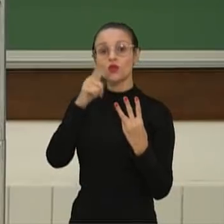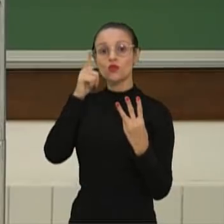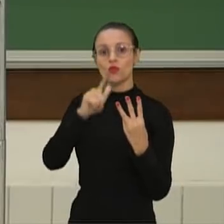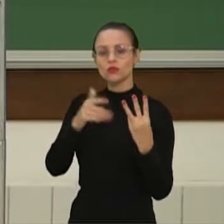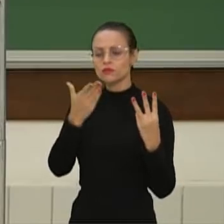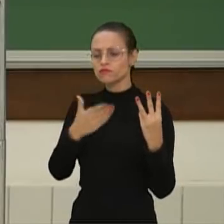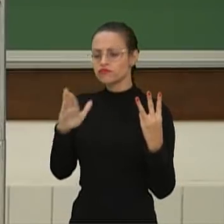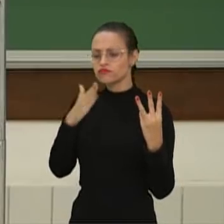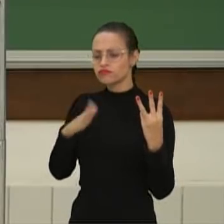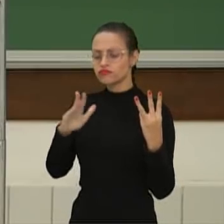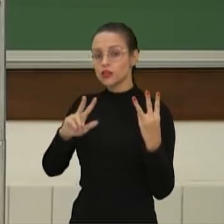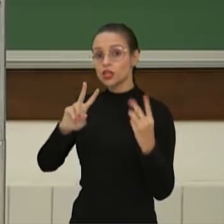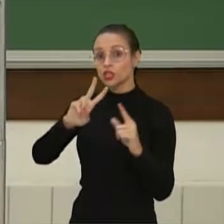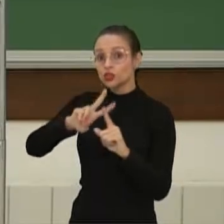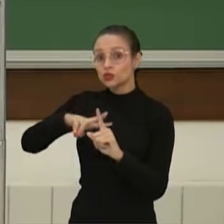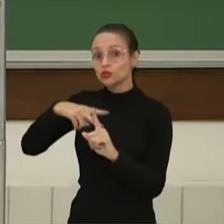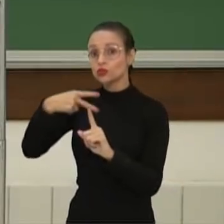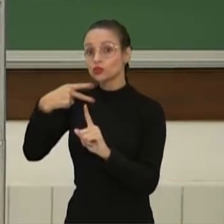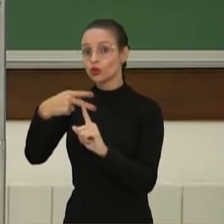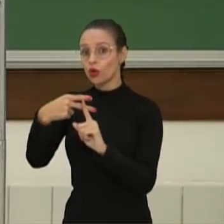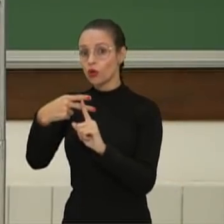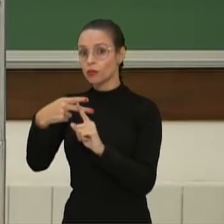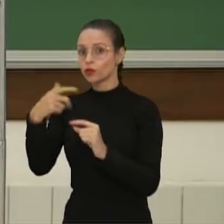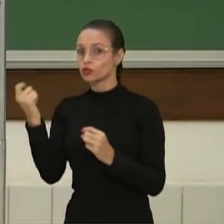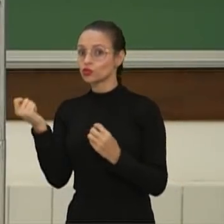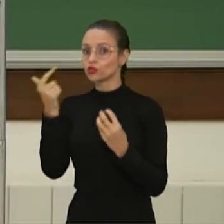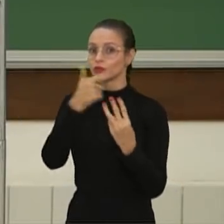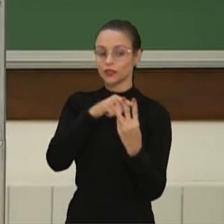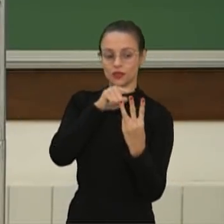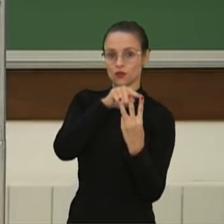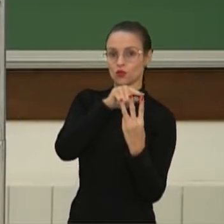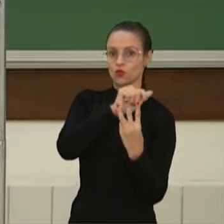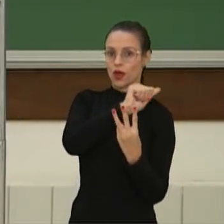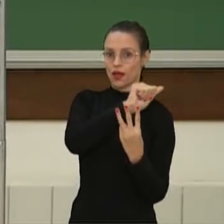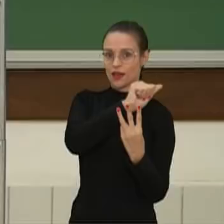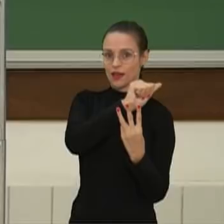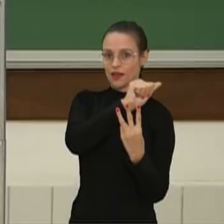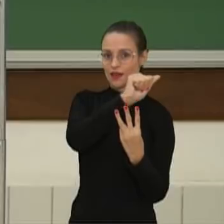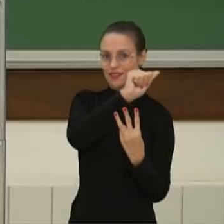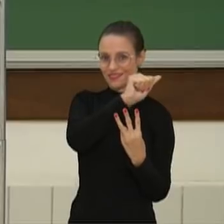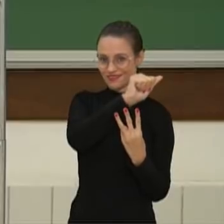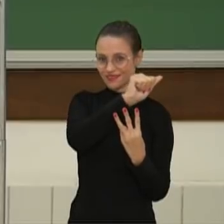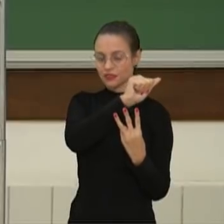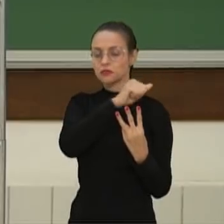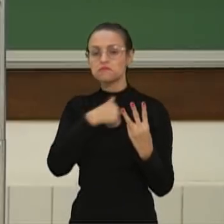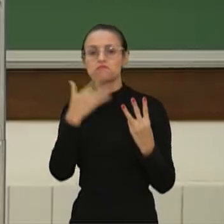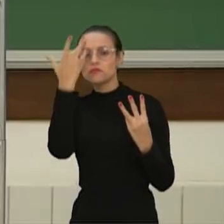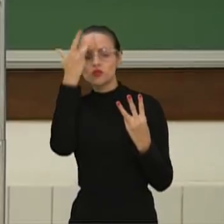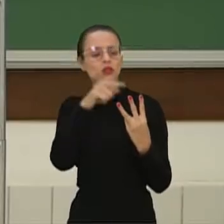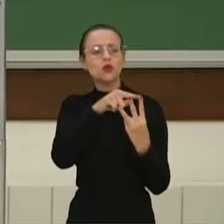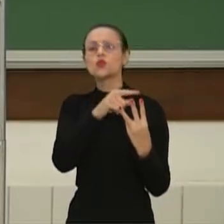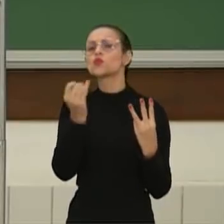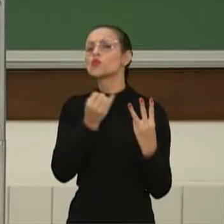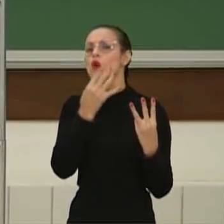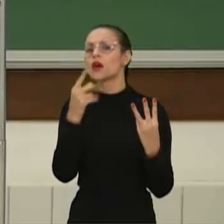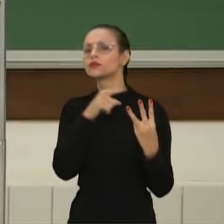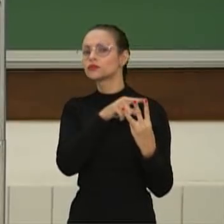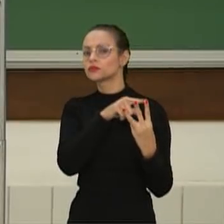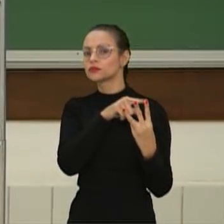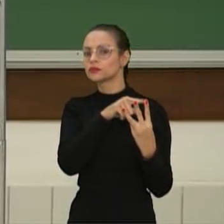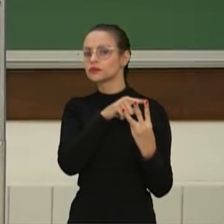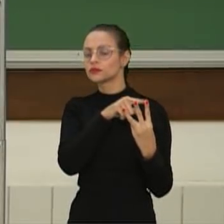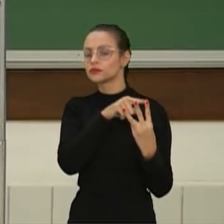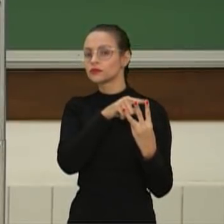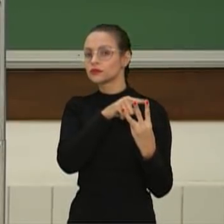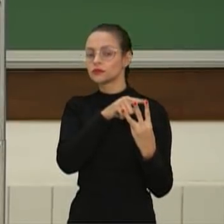de peças do que o funcionário A. Então, se a gente não sabe quanto que produziu o A, a gente já coloca